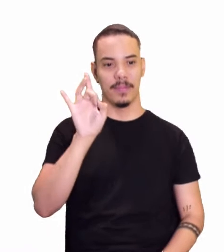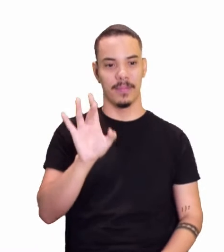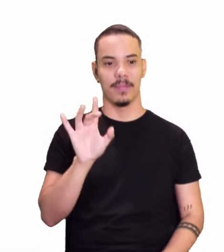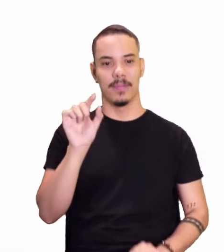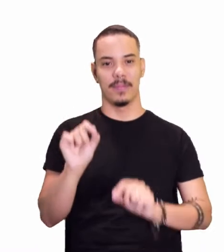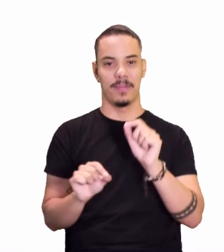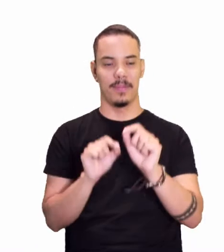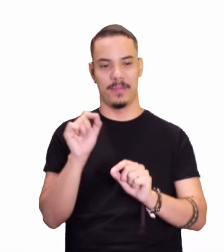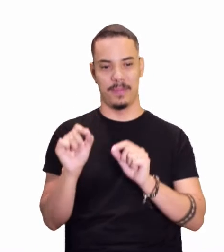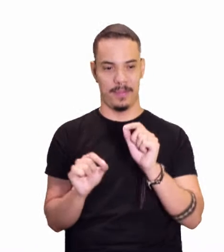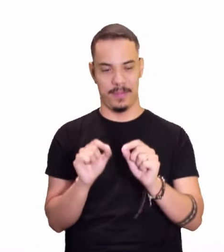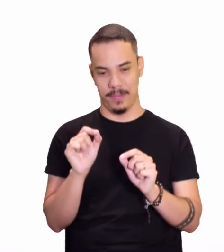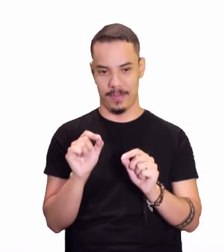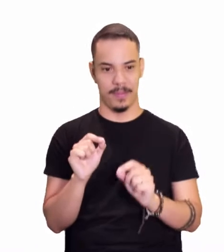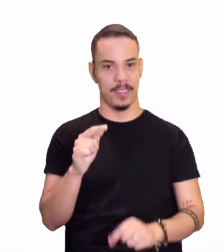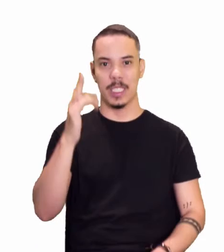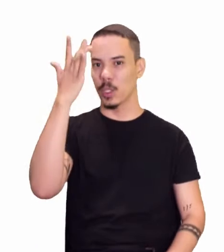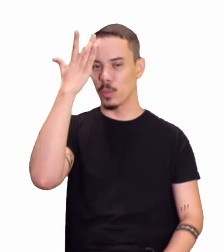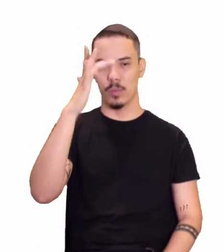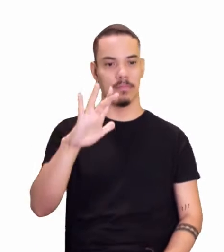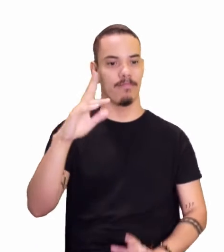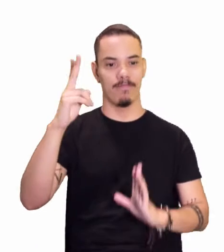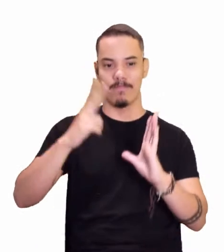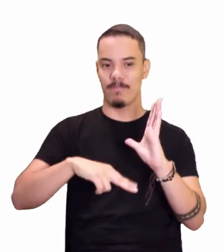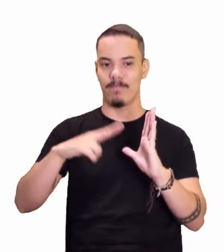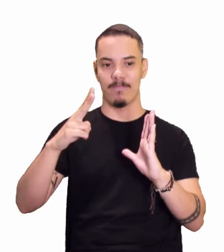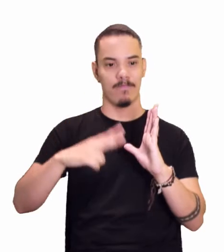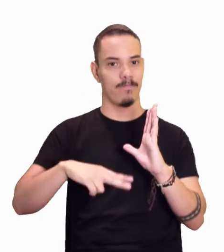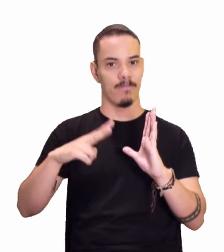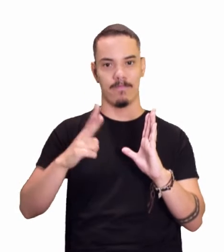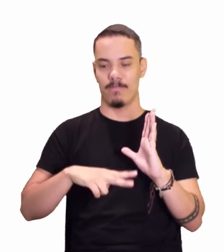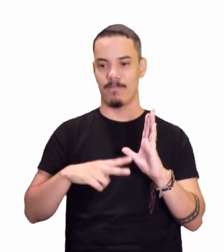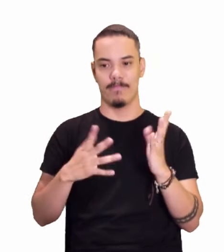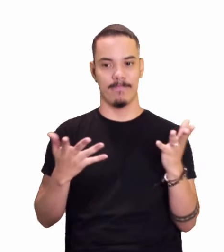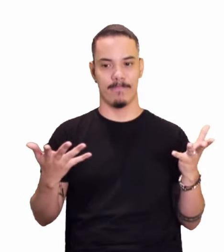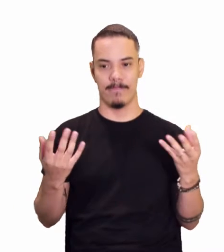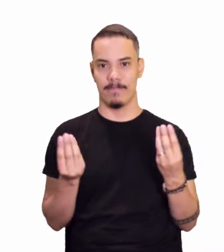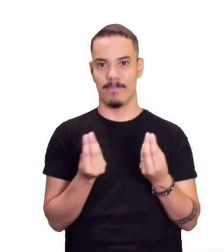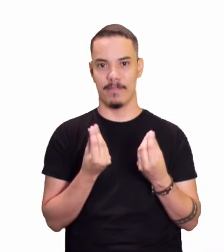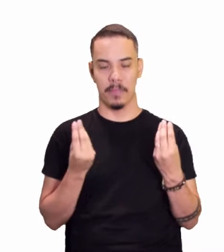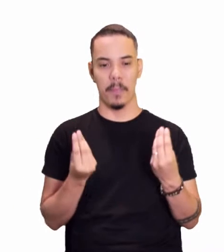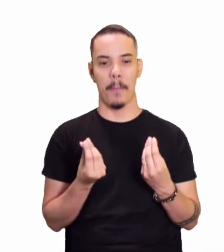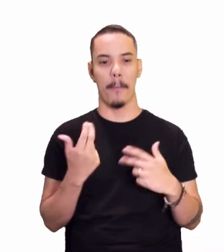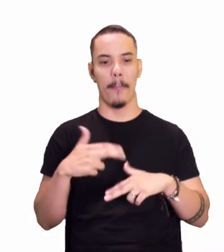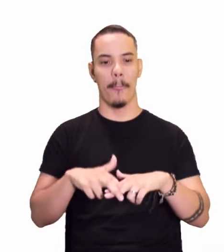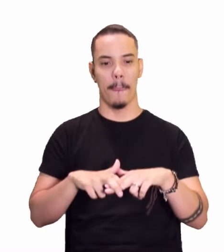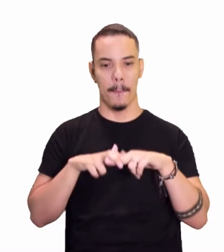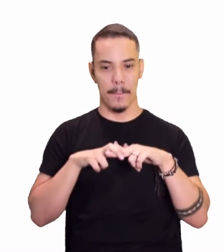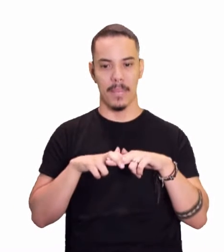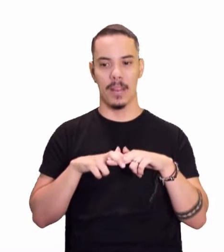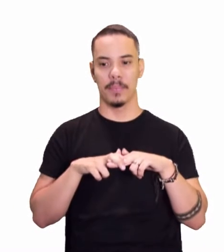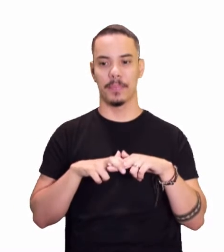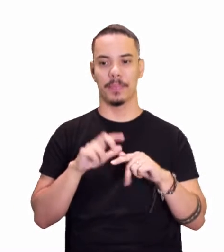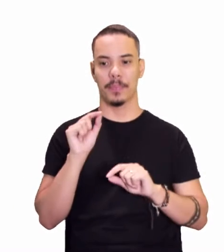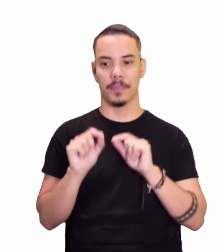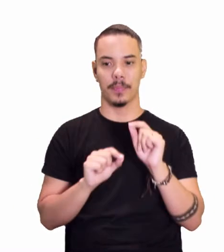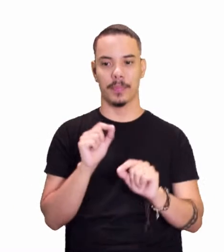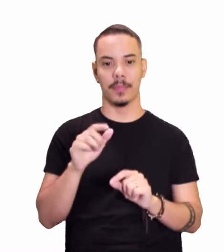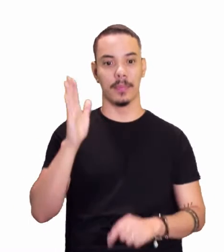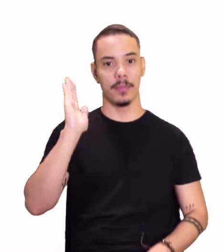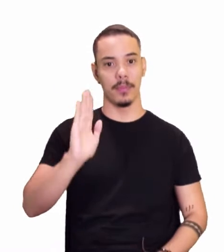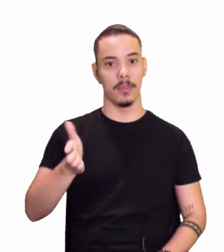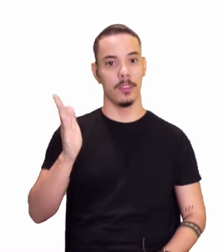já viu, ele não sabia ler, né? E como lá